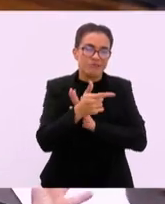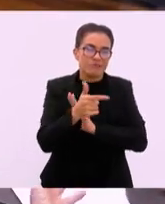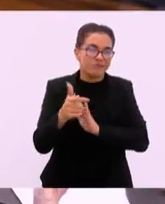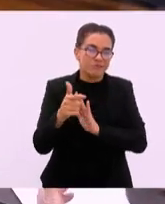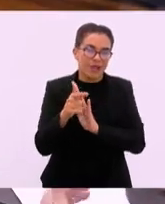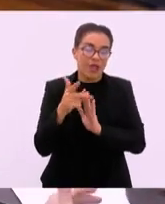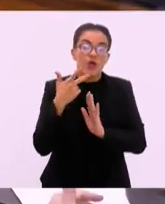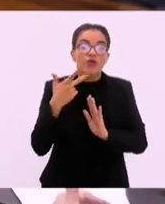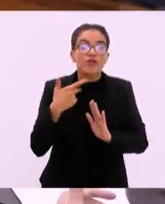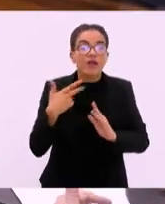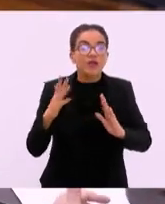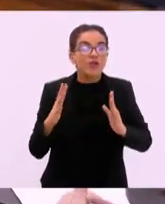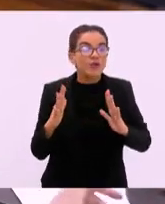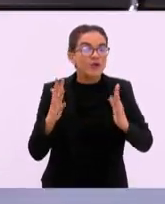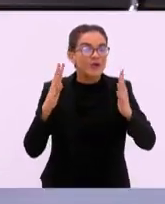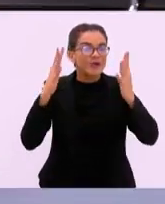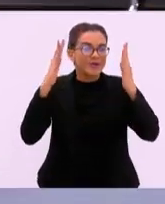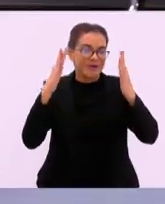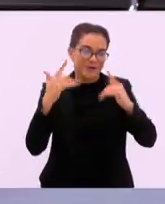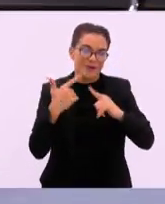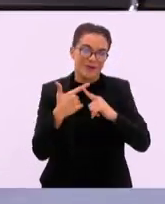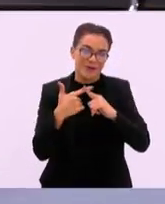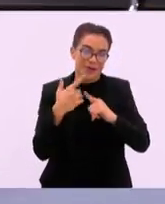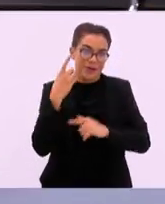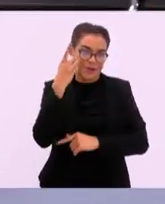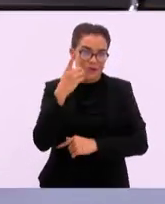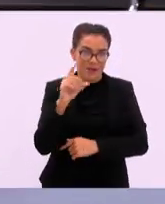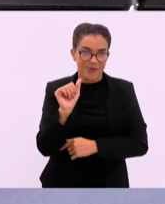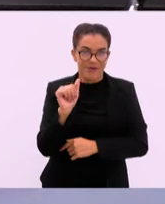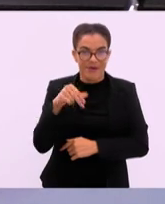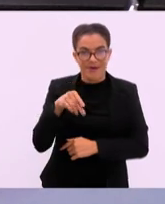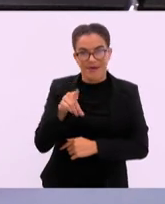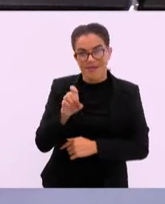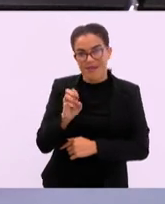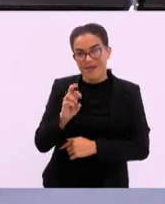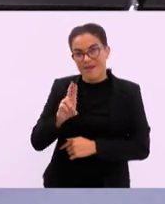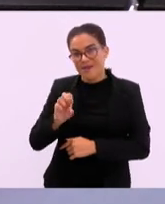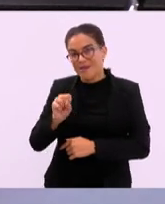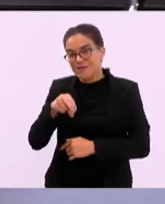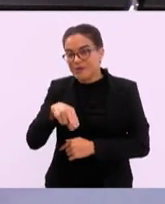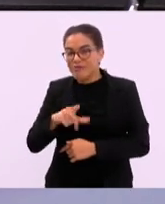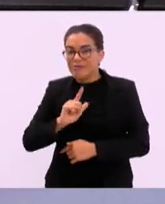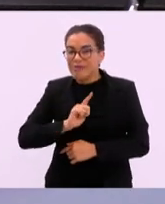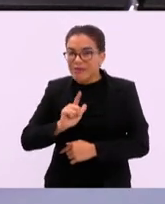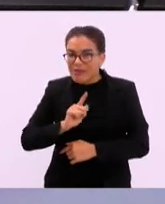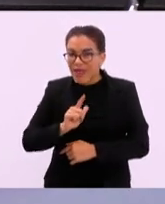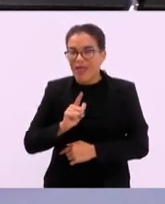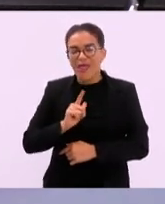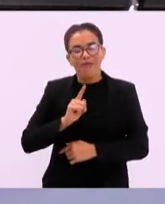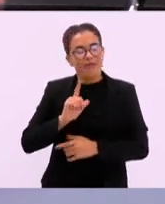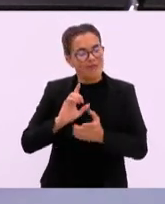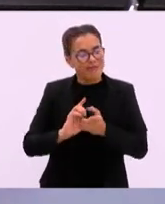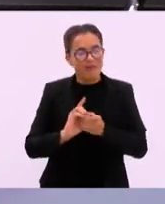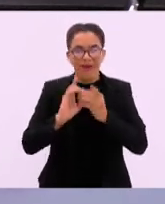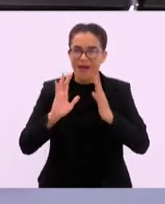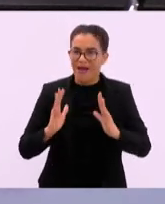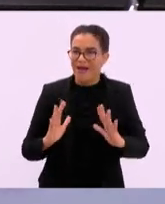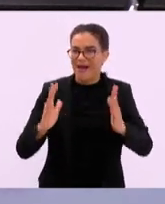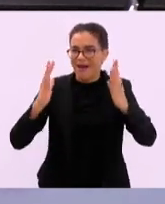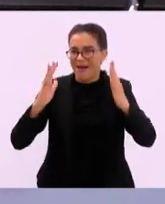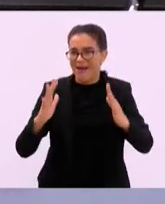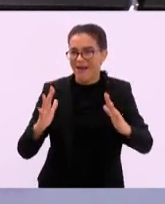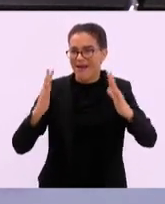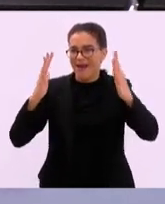louvando motivo de manifestação sempre que o deputado Anderson, a quem eu gosto muito, tiver um arrobo democrático, eu vou louvar publicamente.